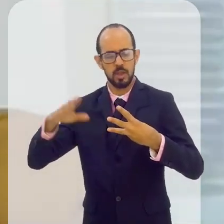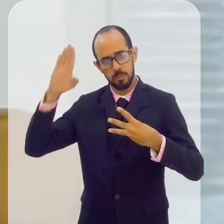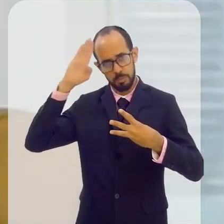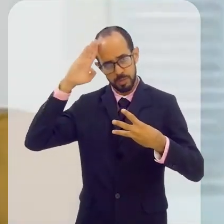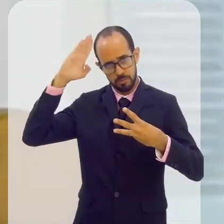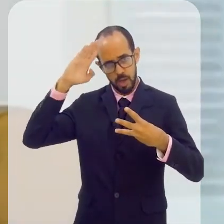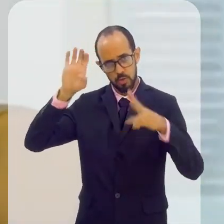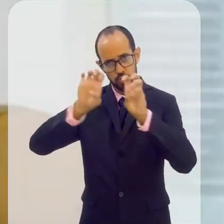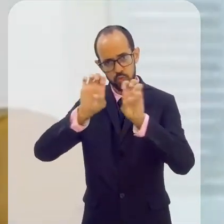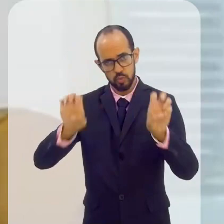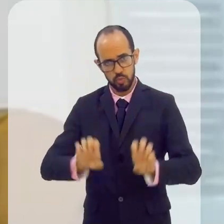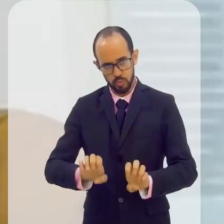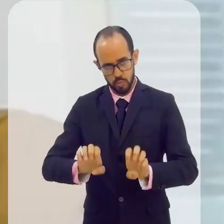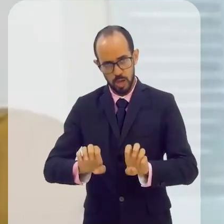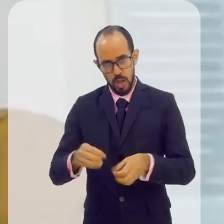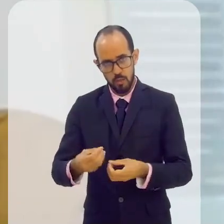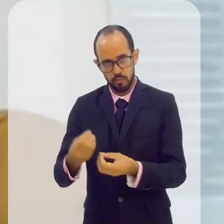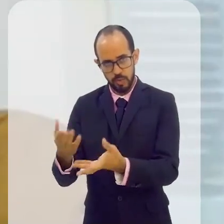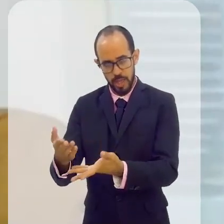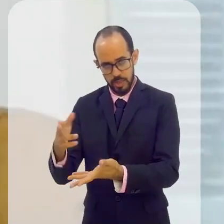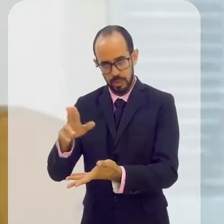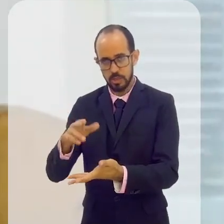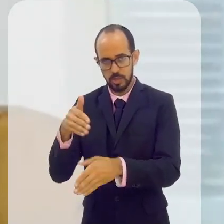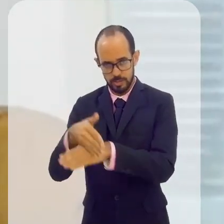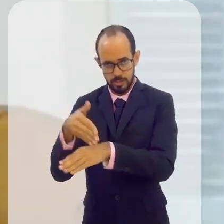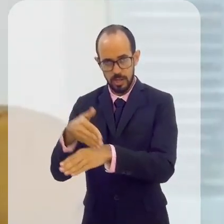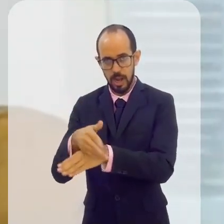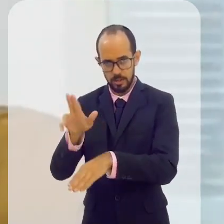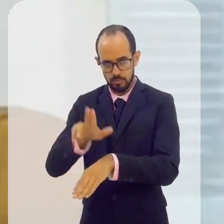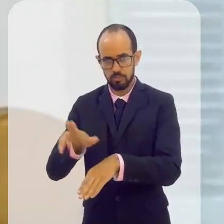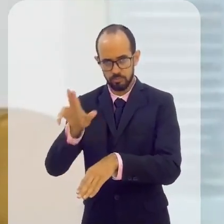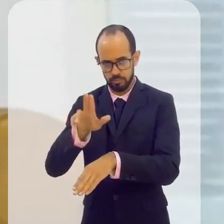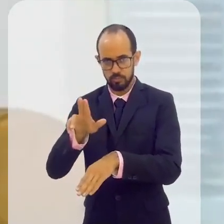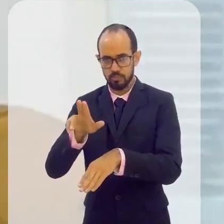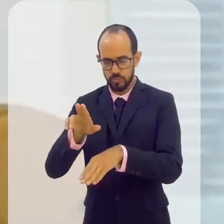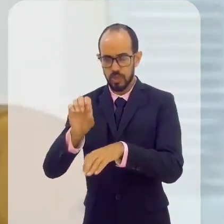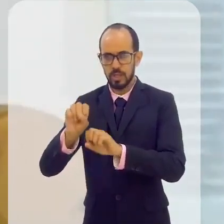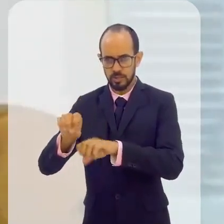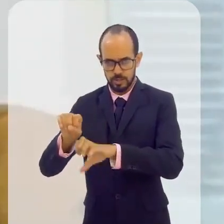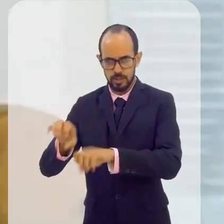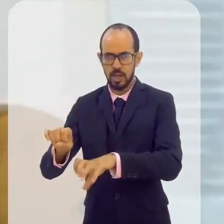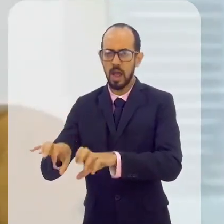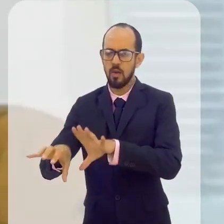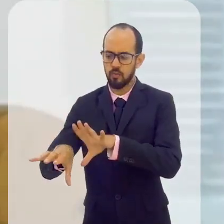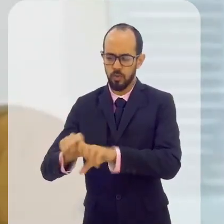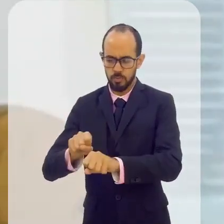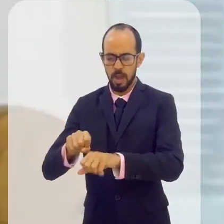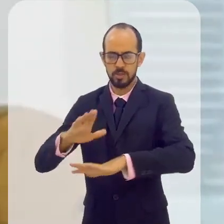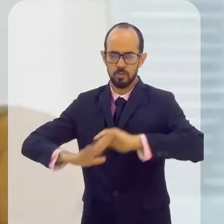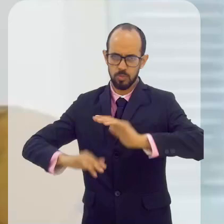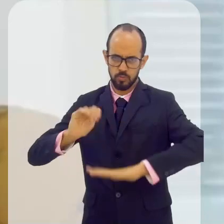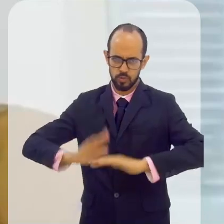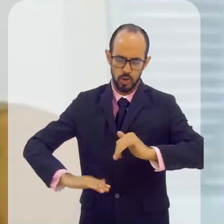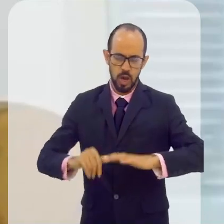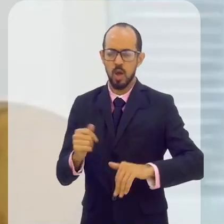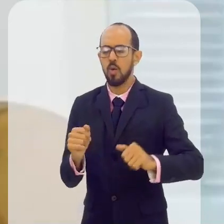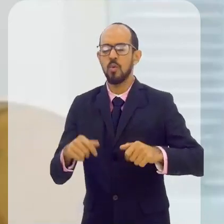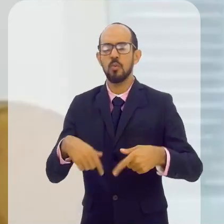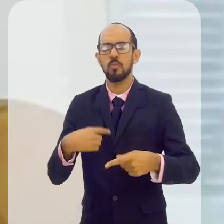né? A oferta da educação superior, que é a vertente do ensino, que é a formação do